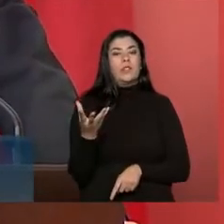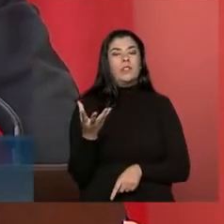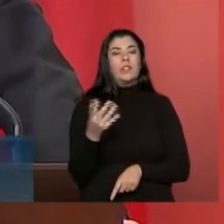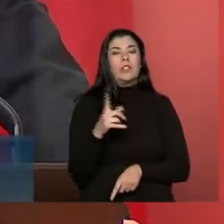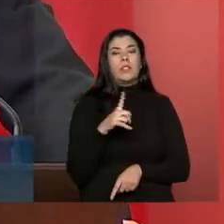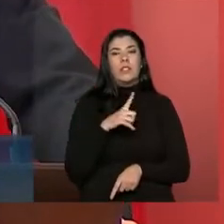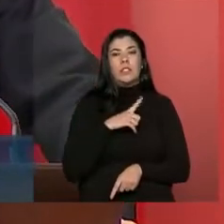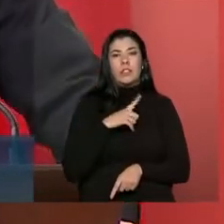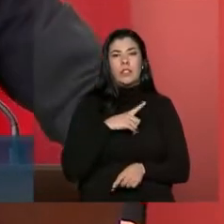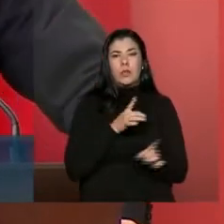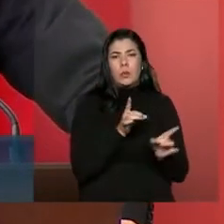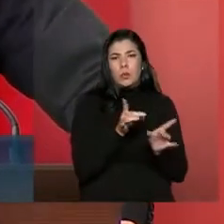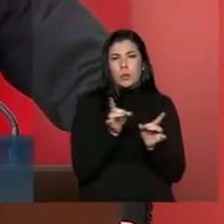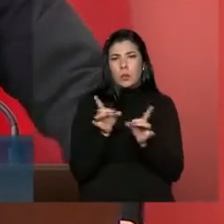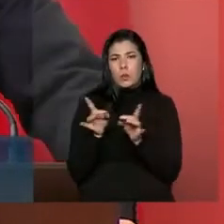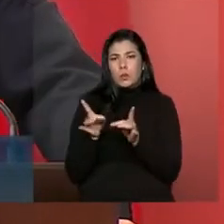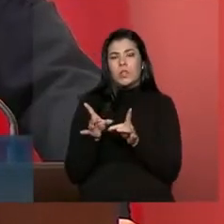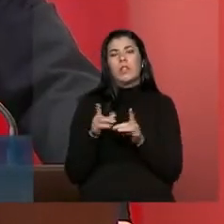de comércio